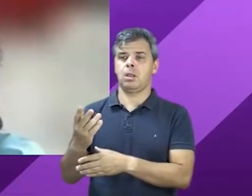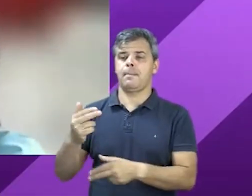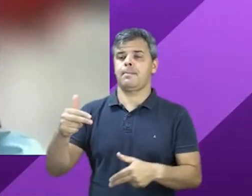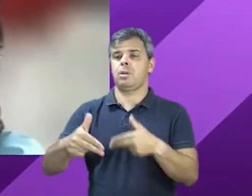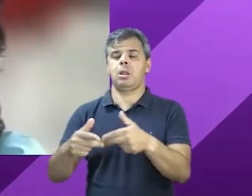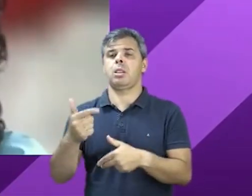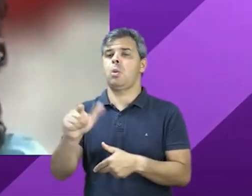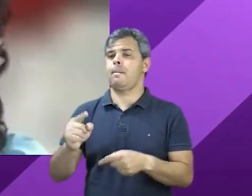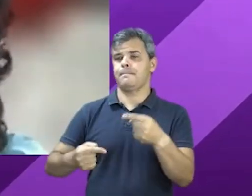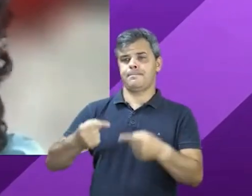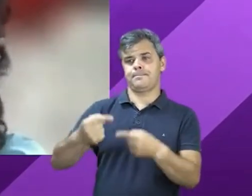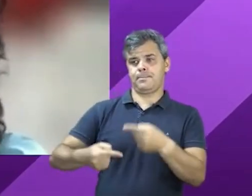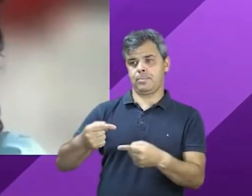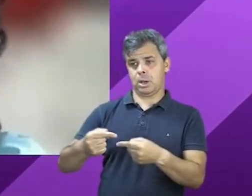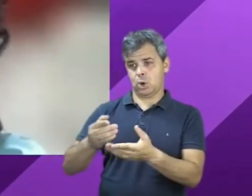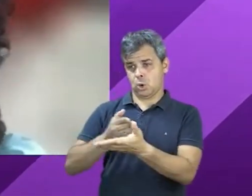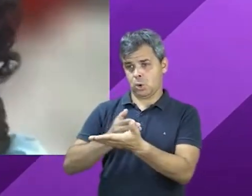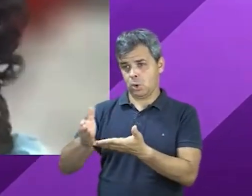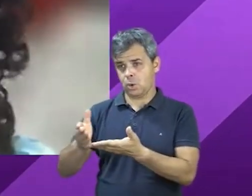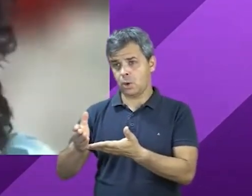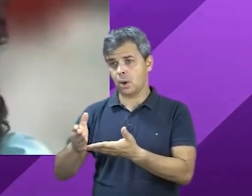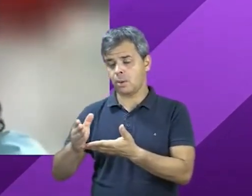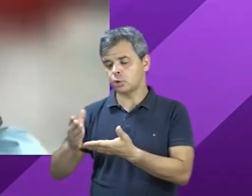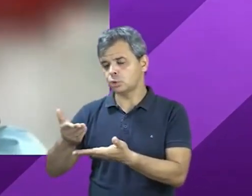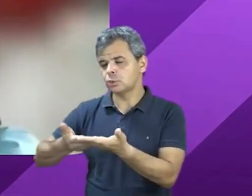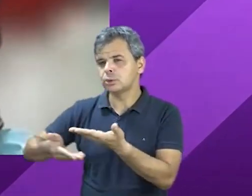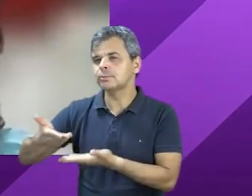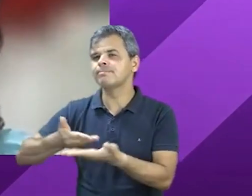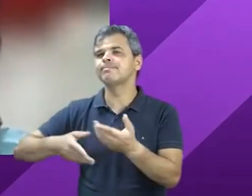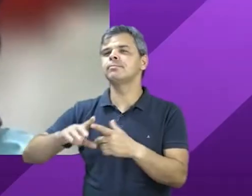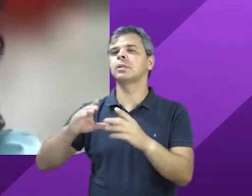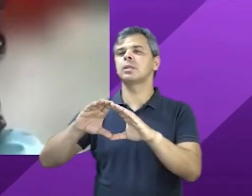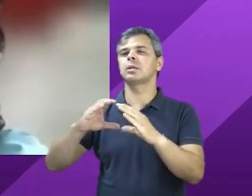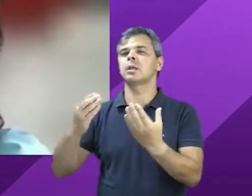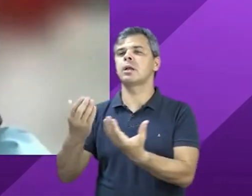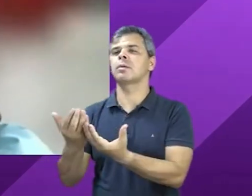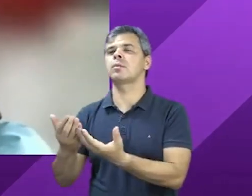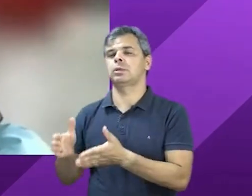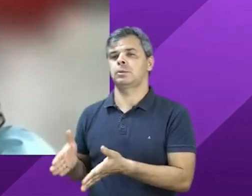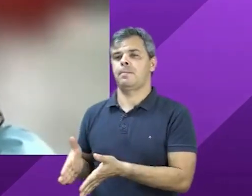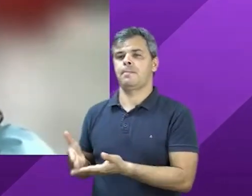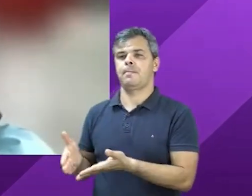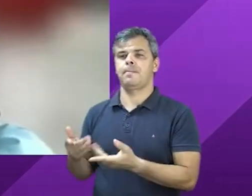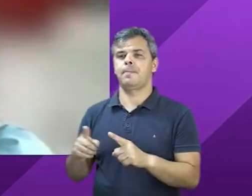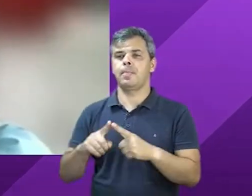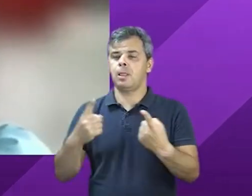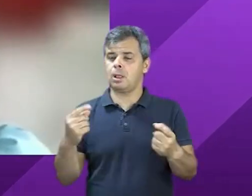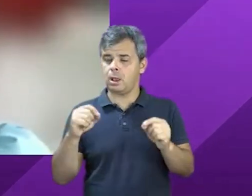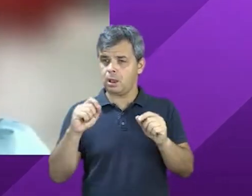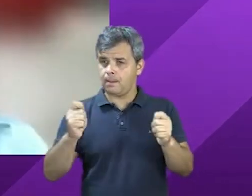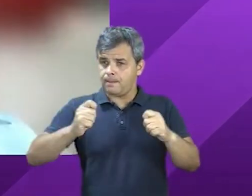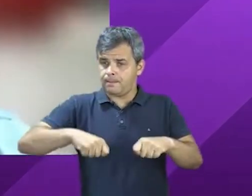né? A cultura hip hop, ela nasce como uma forma de entretenimento das comunidades vulneráveis, de forma com que